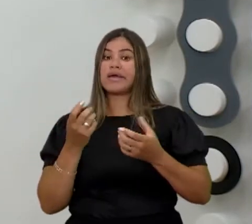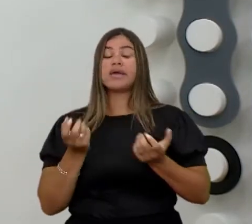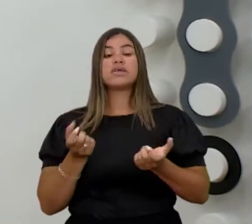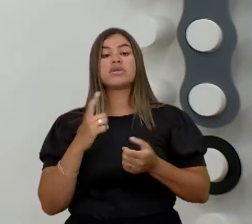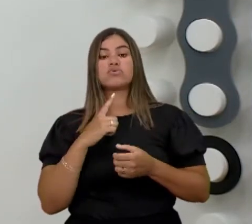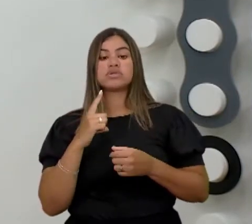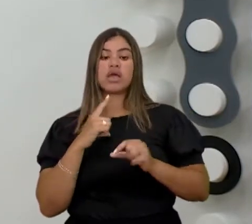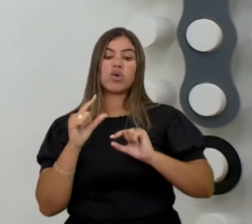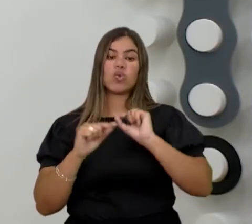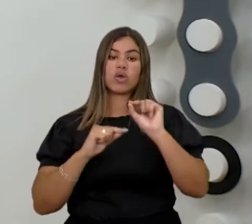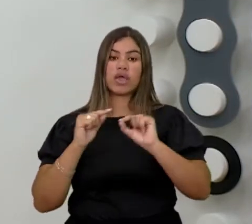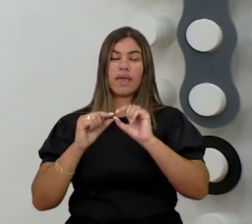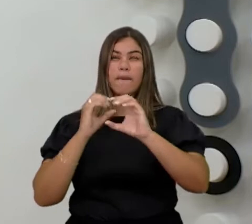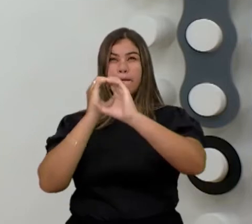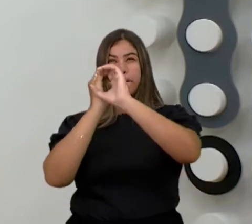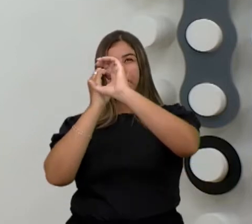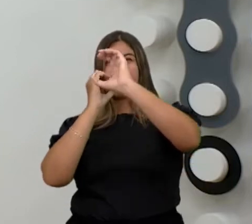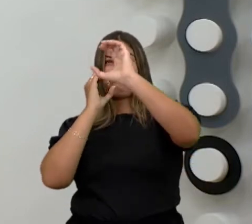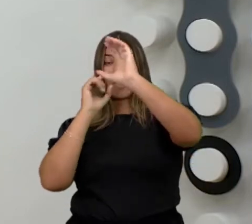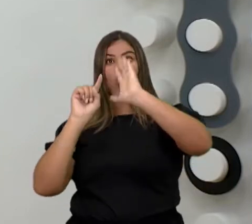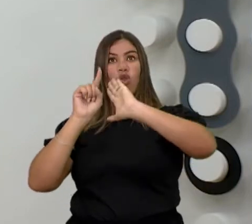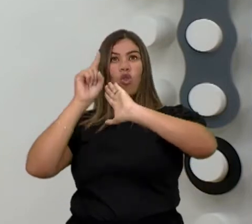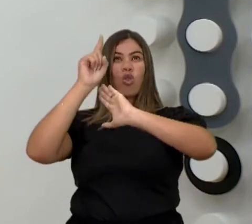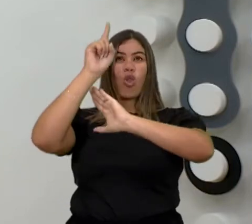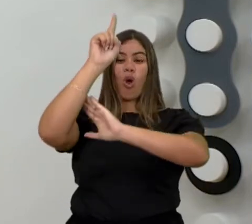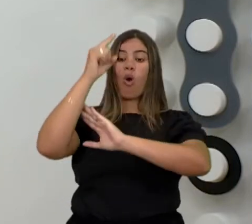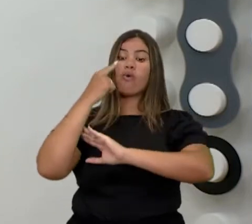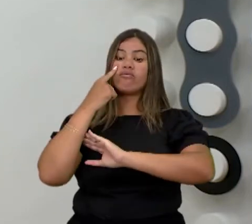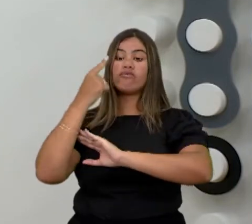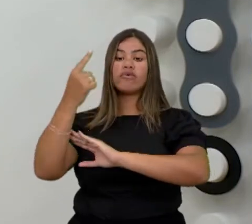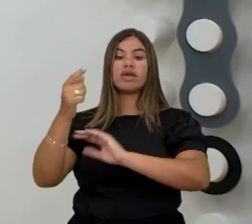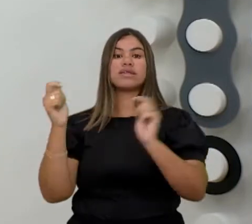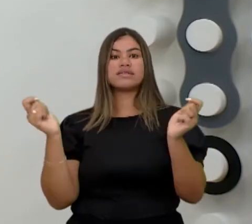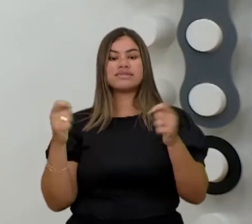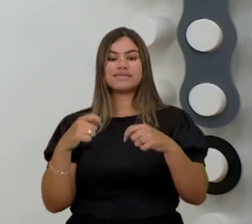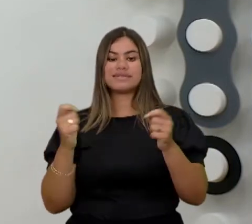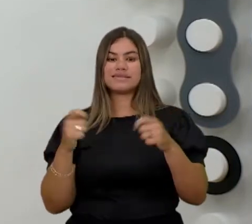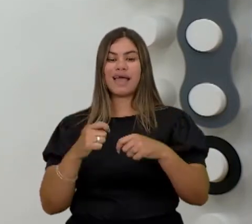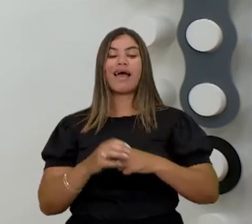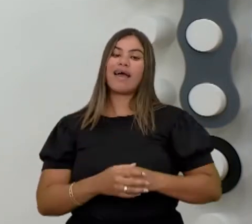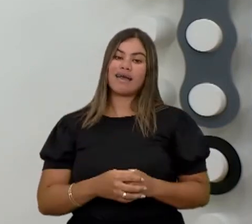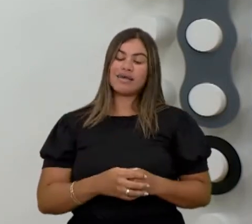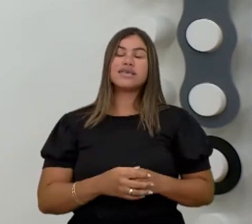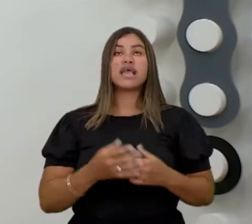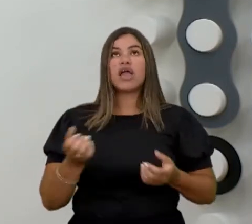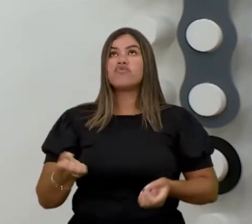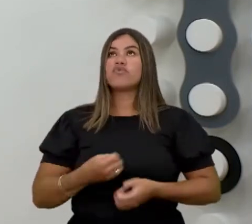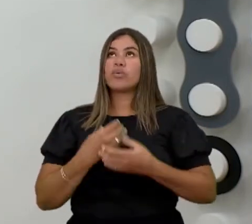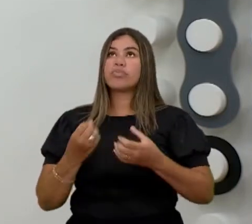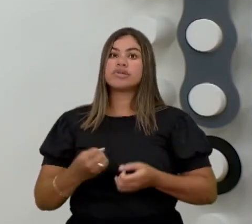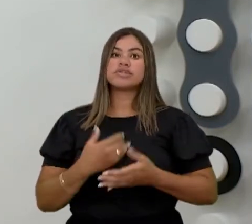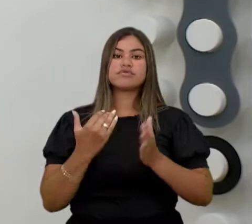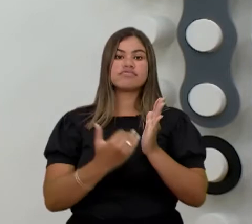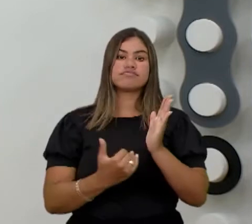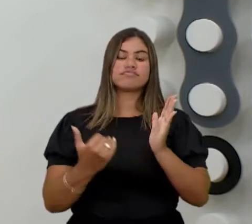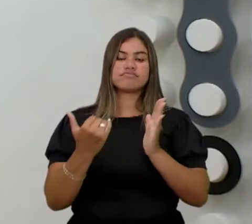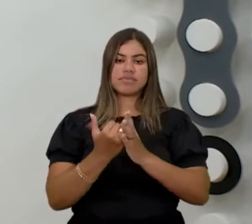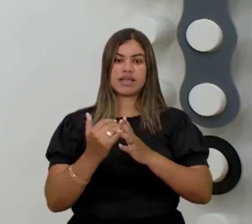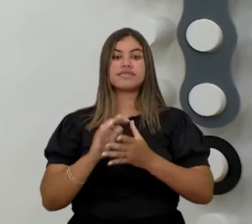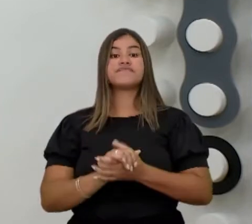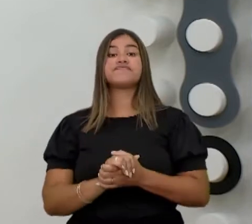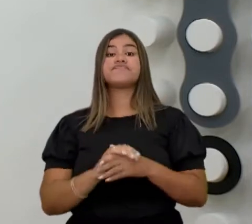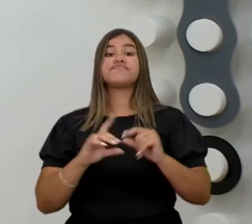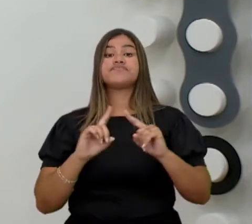para ter uma imagem mais aprofundada do universo, aí vai se captando essas informações. Mas nós temos aí teorias